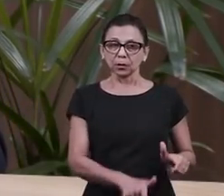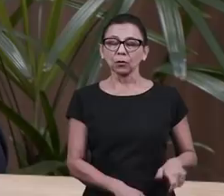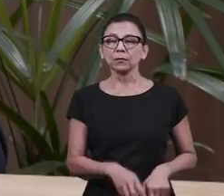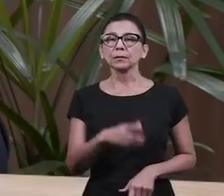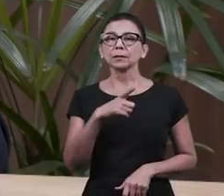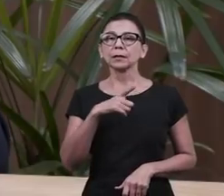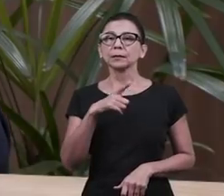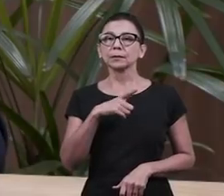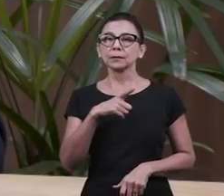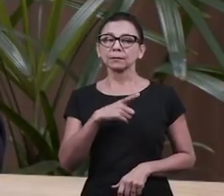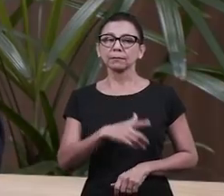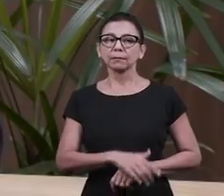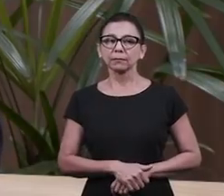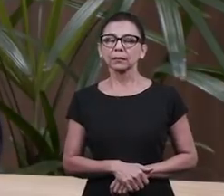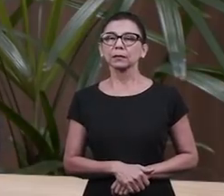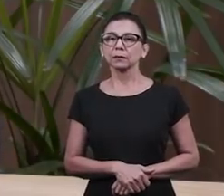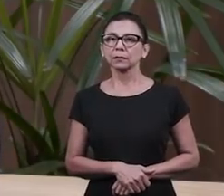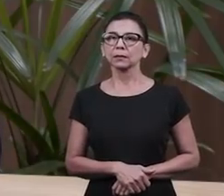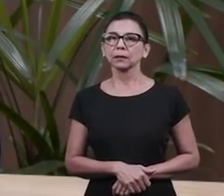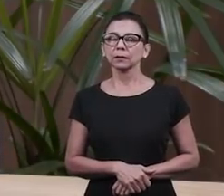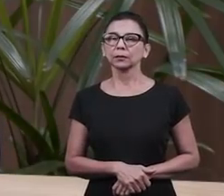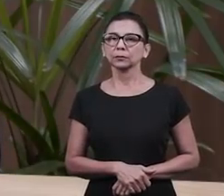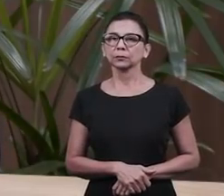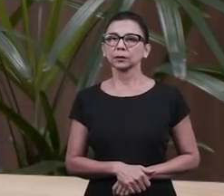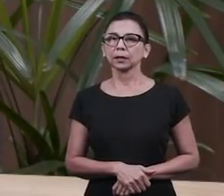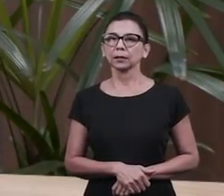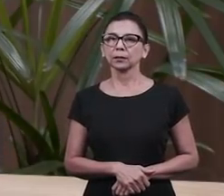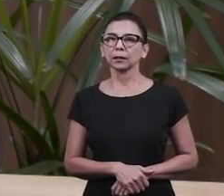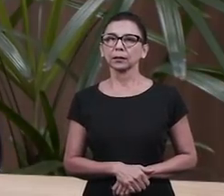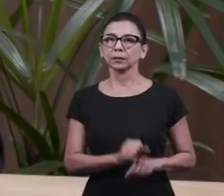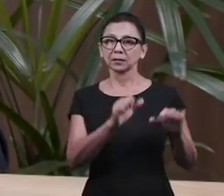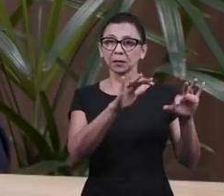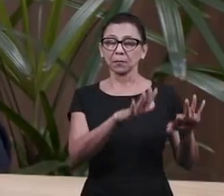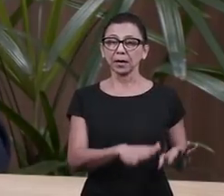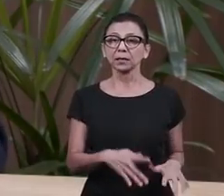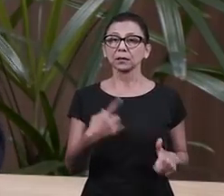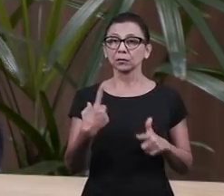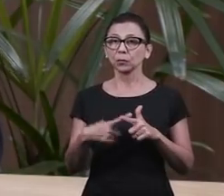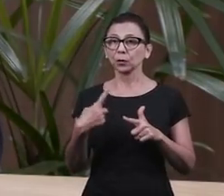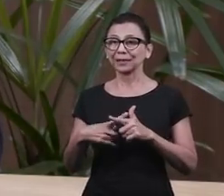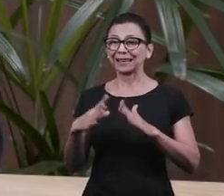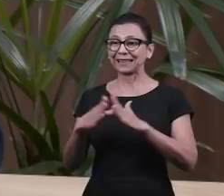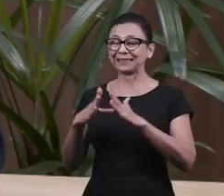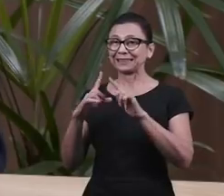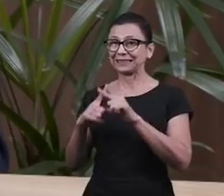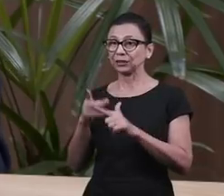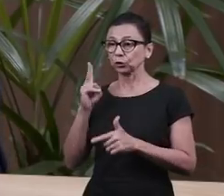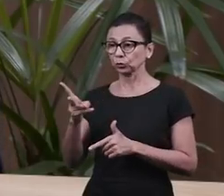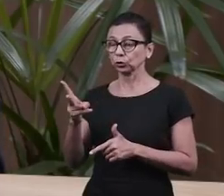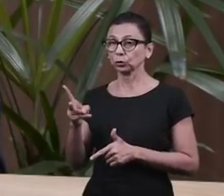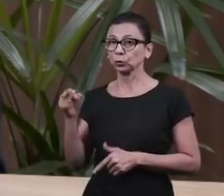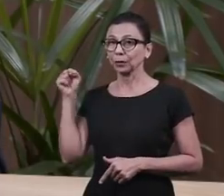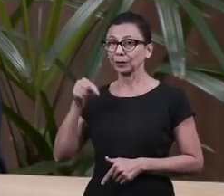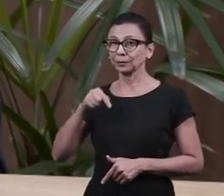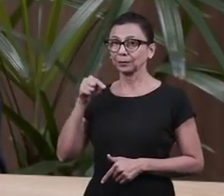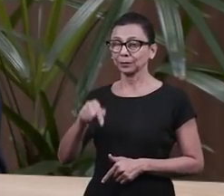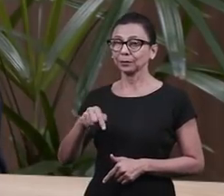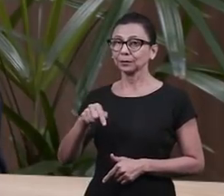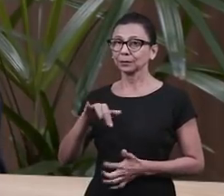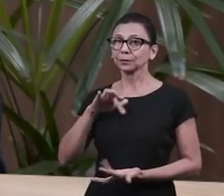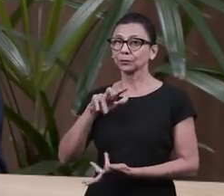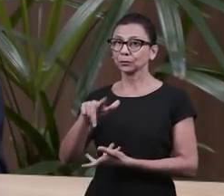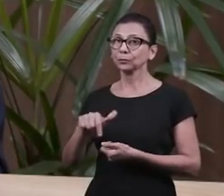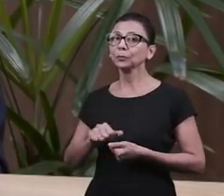boa, mas se não fosse a igreja aqui, estaria muito pior. Agora, quando Israel chegou do outro lado,